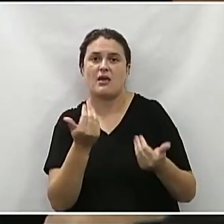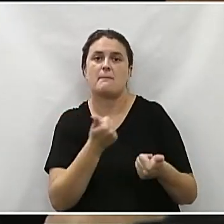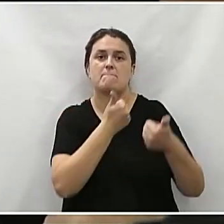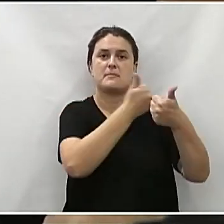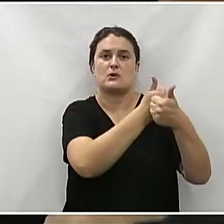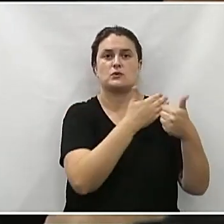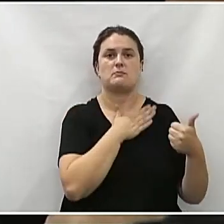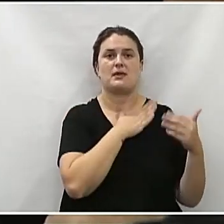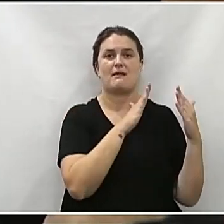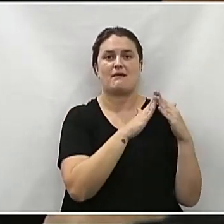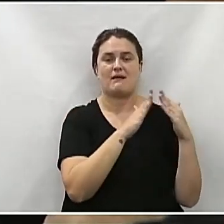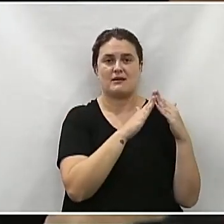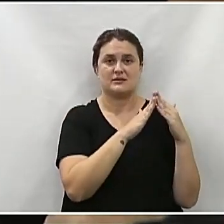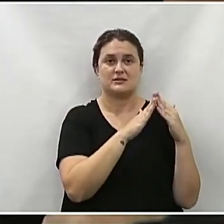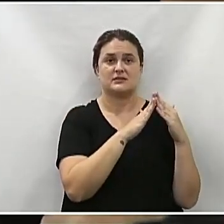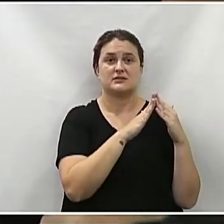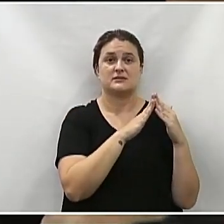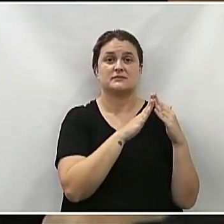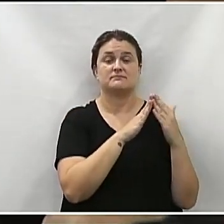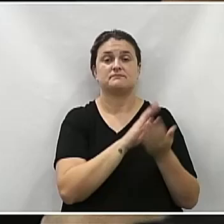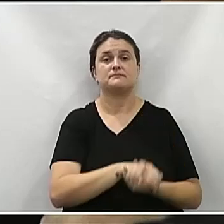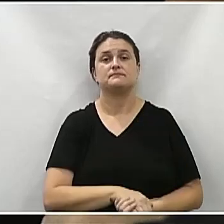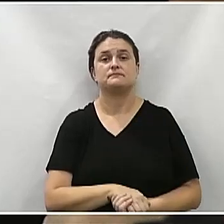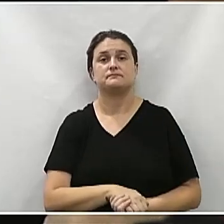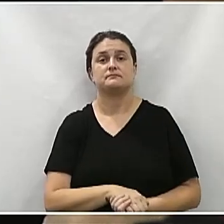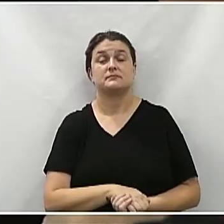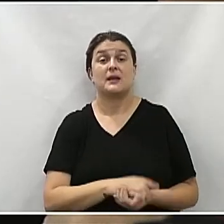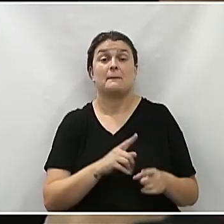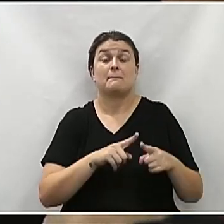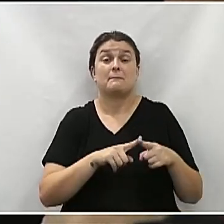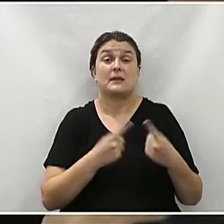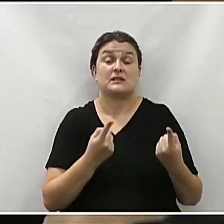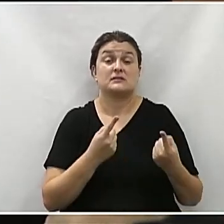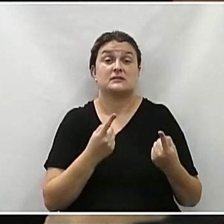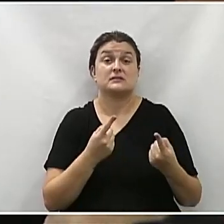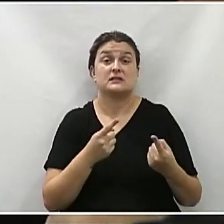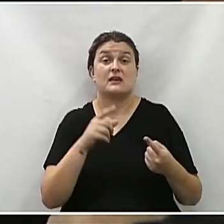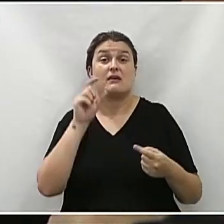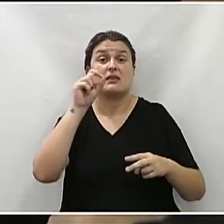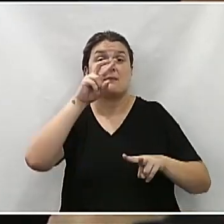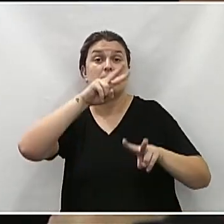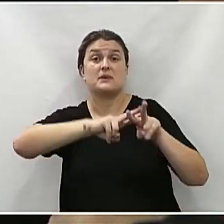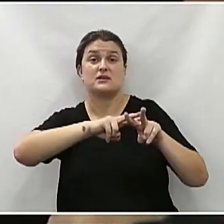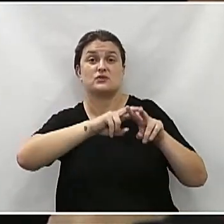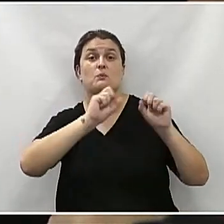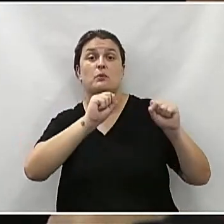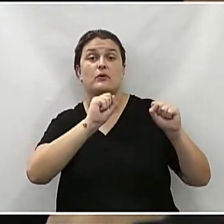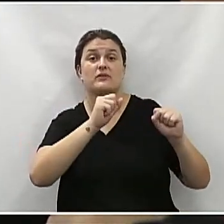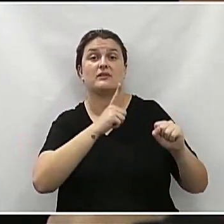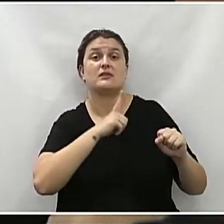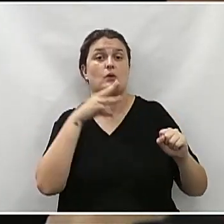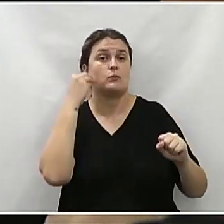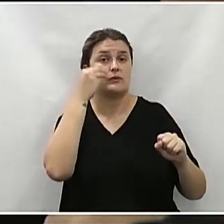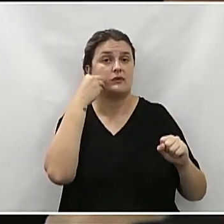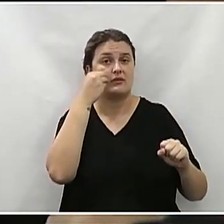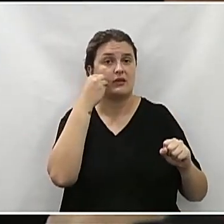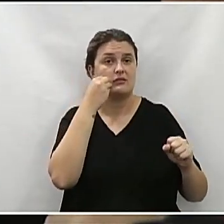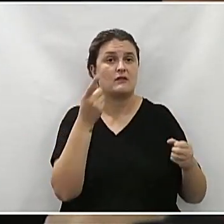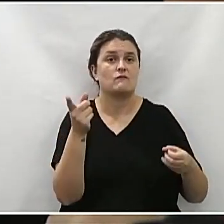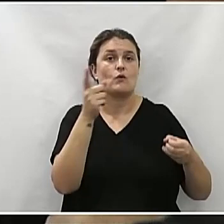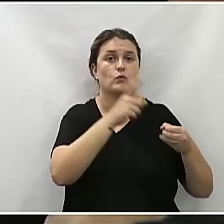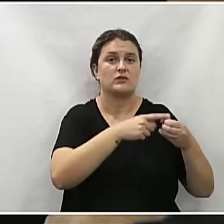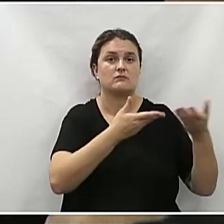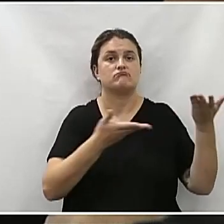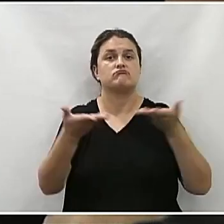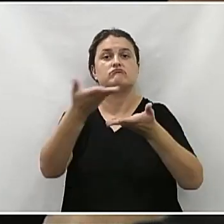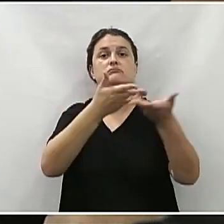seu imóvel mas de suma importância para que os nossos presos possam ter uma oportunidade de ressocialização